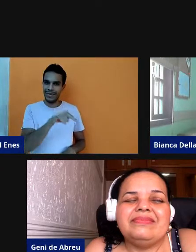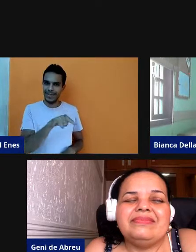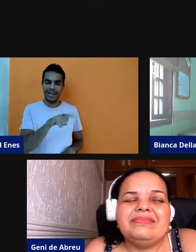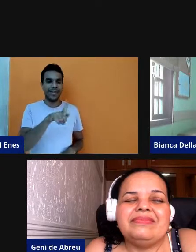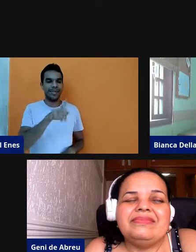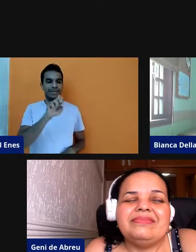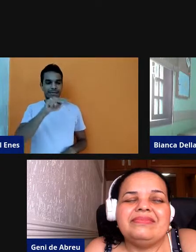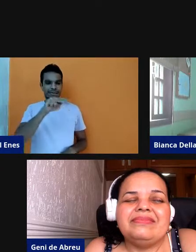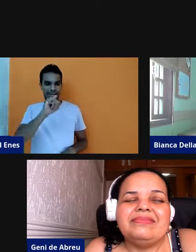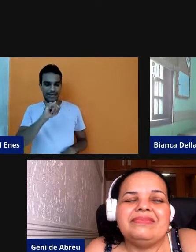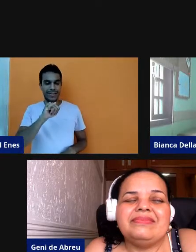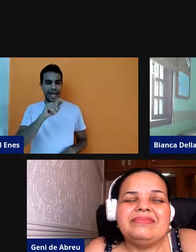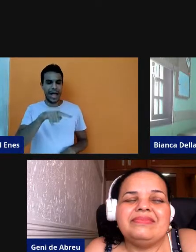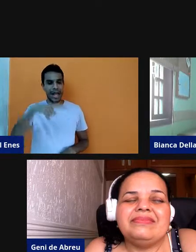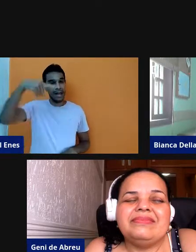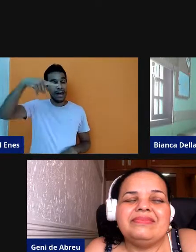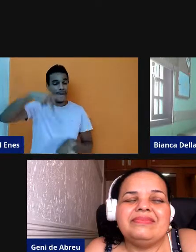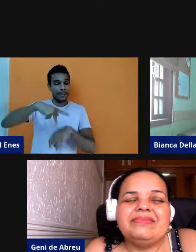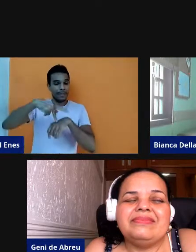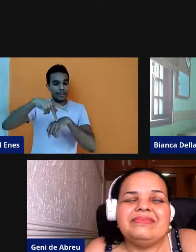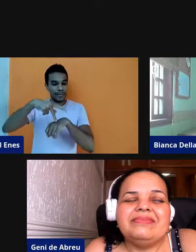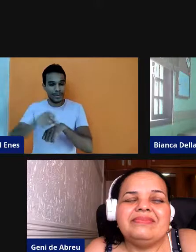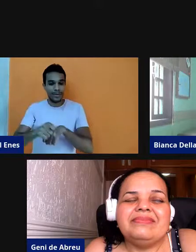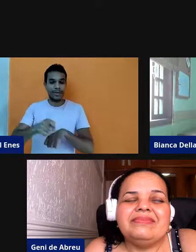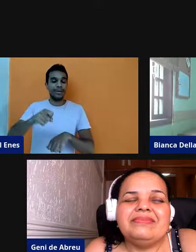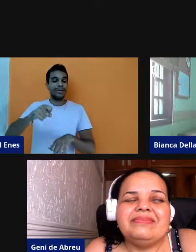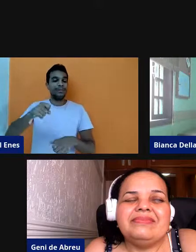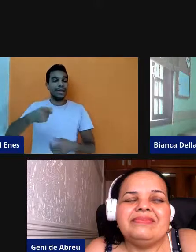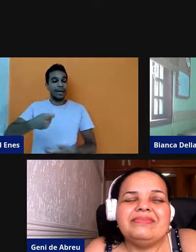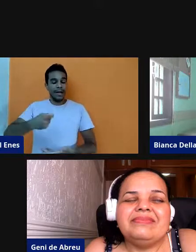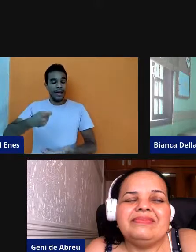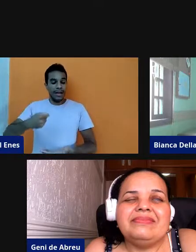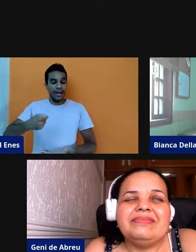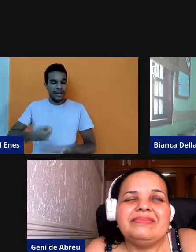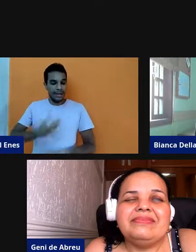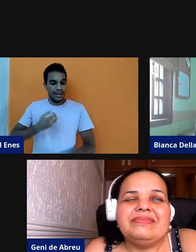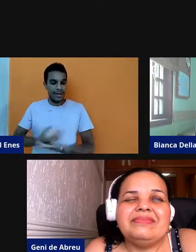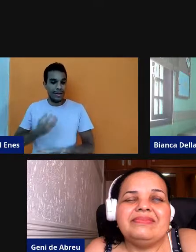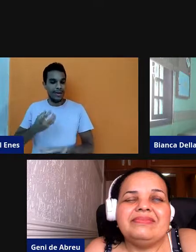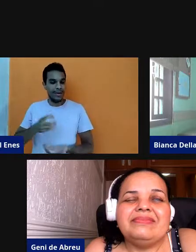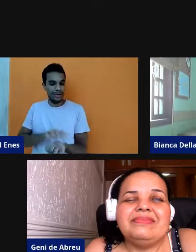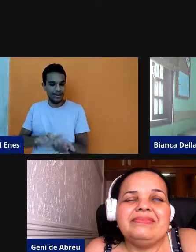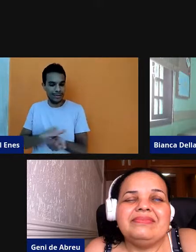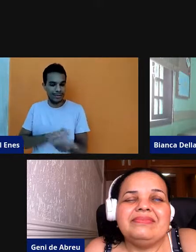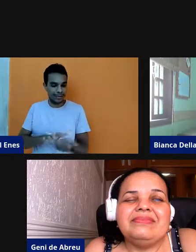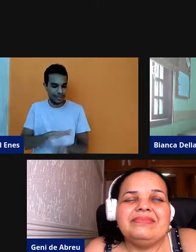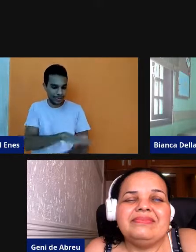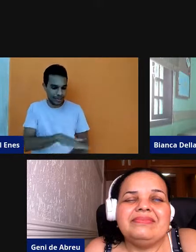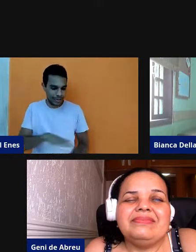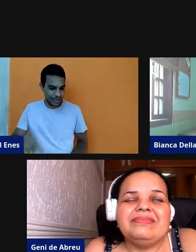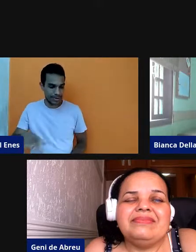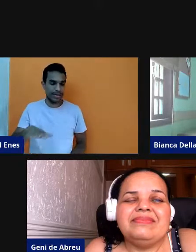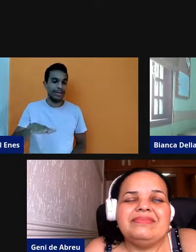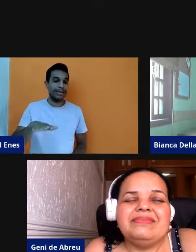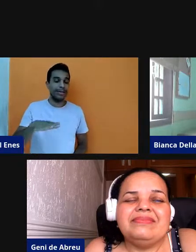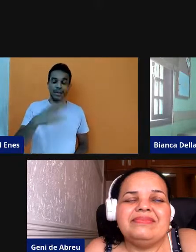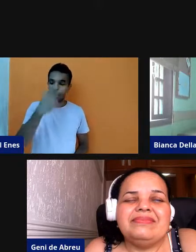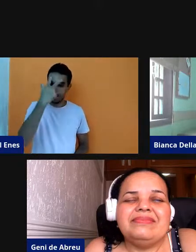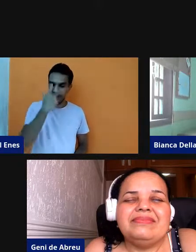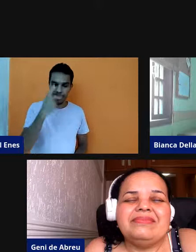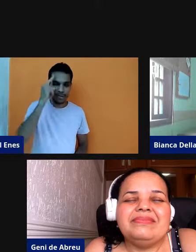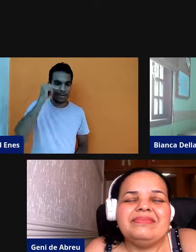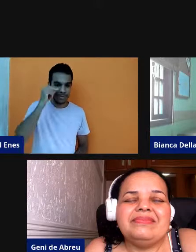que é pós-graduada em alfabetização e letramento de crianças cegas e com baixa visão pelo ISERD BC, graduada em